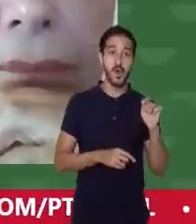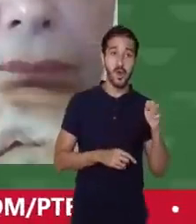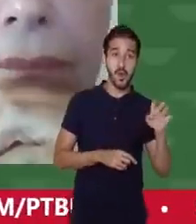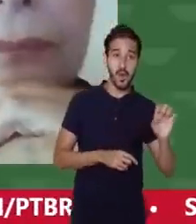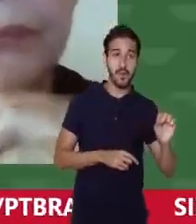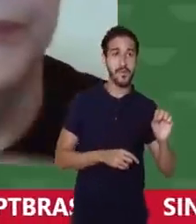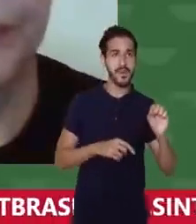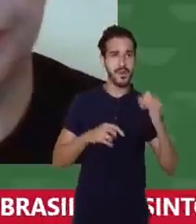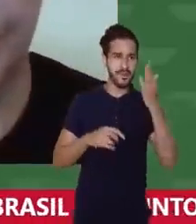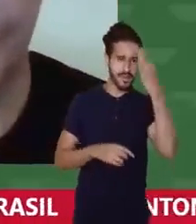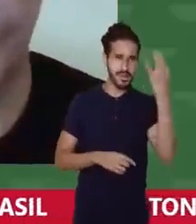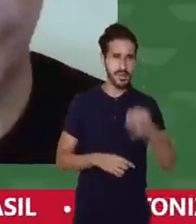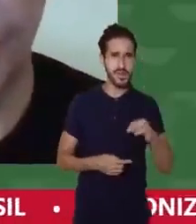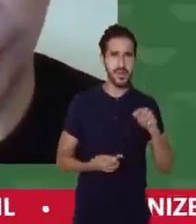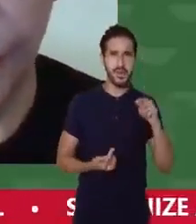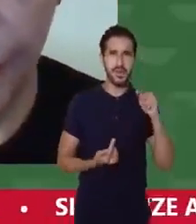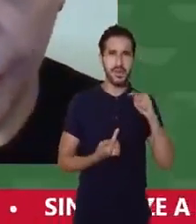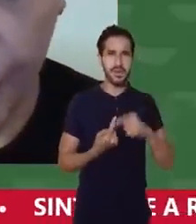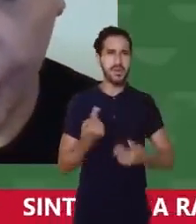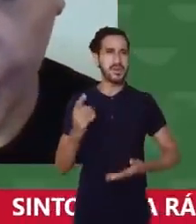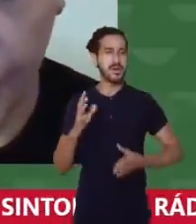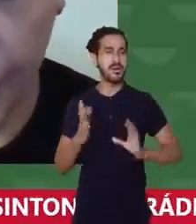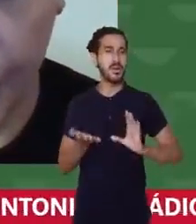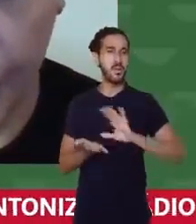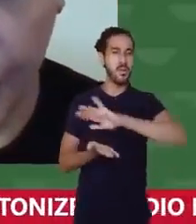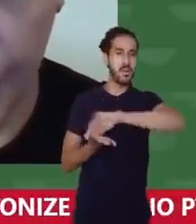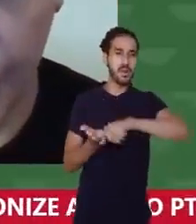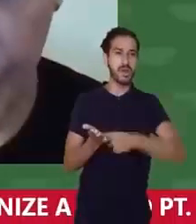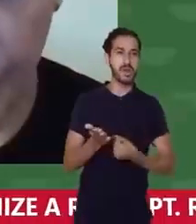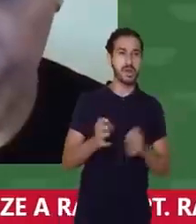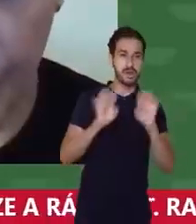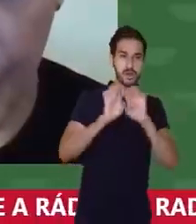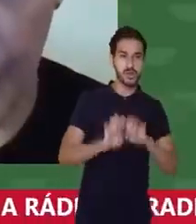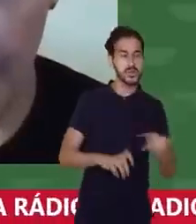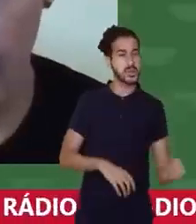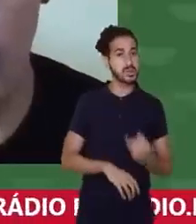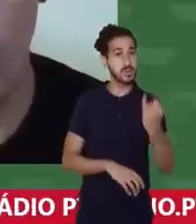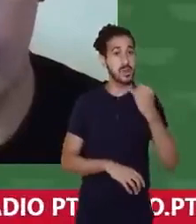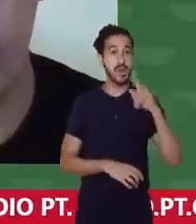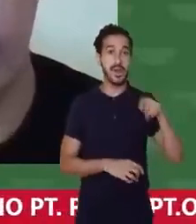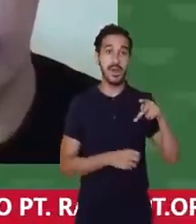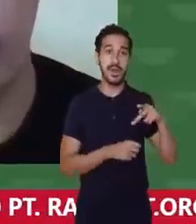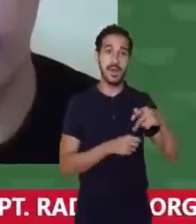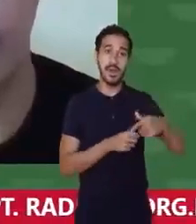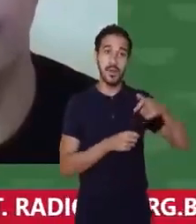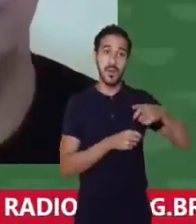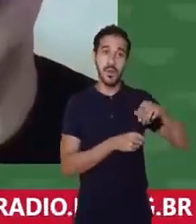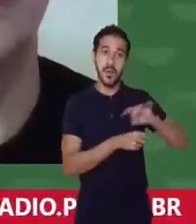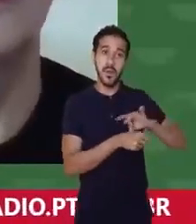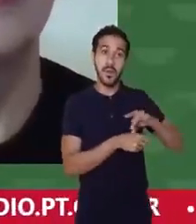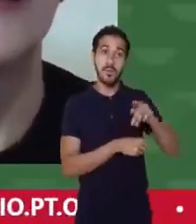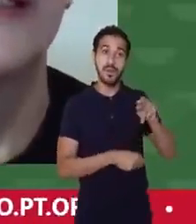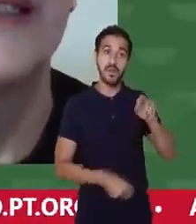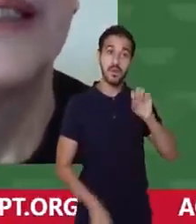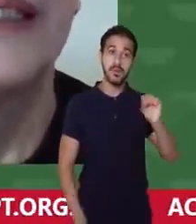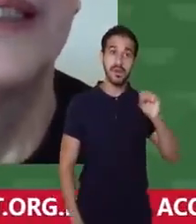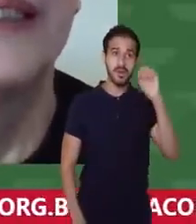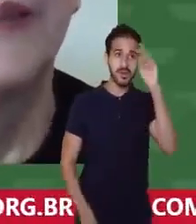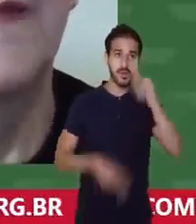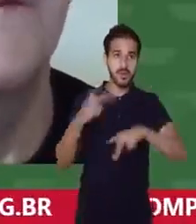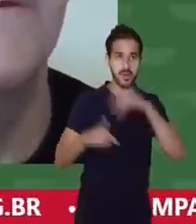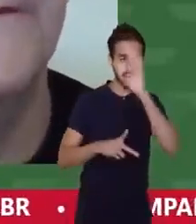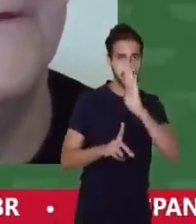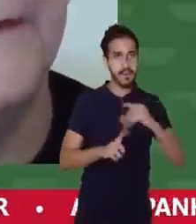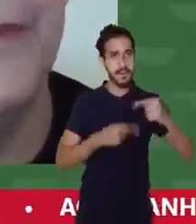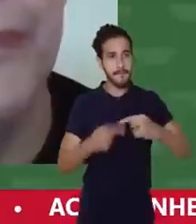com certeza foi para se abocanharem dessa estrutura tão importante que é a Petrobras, que é do povo brasileiro, e a